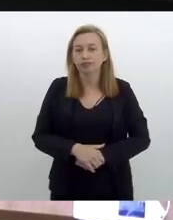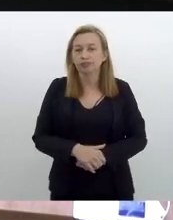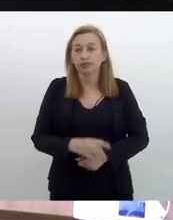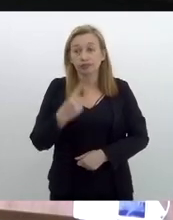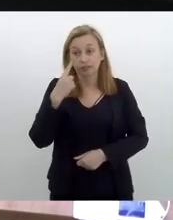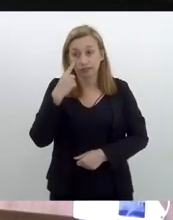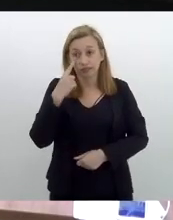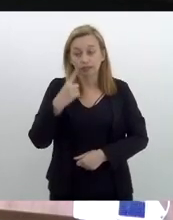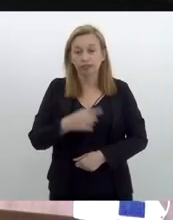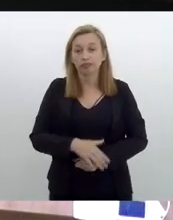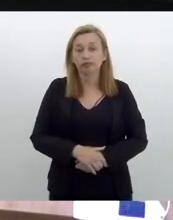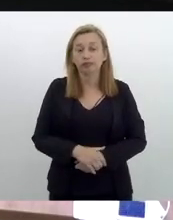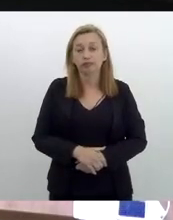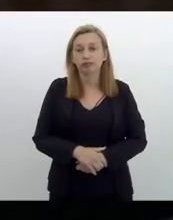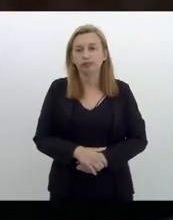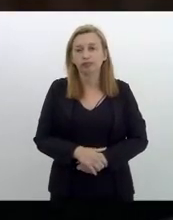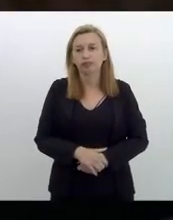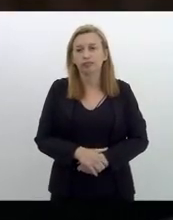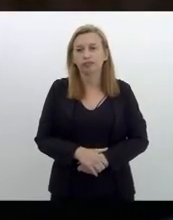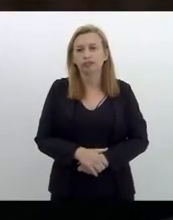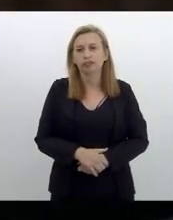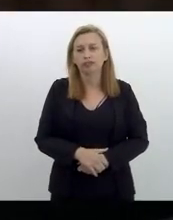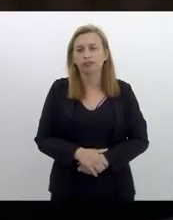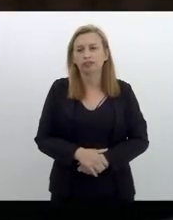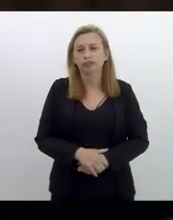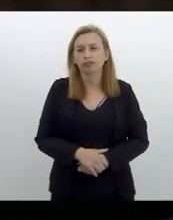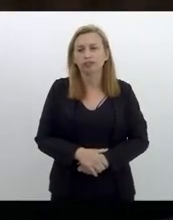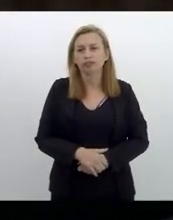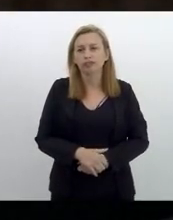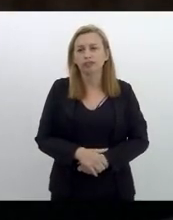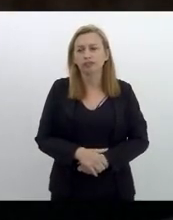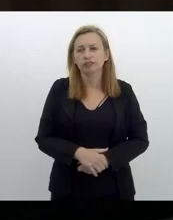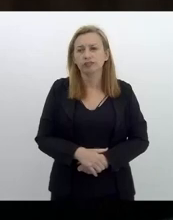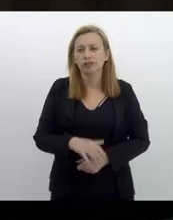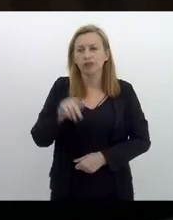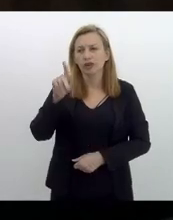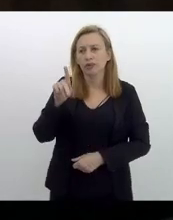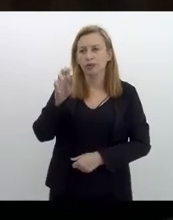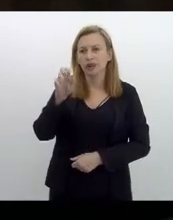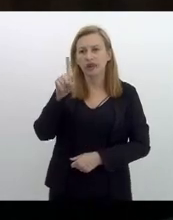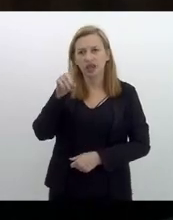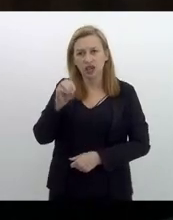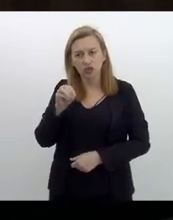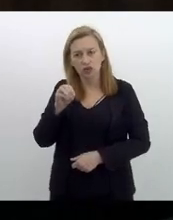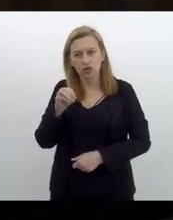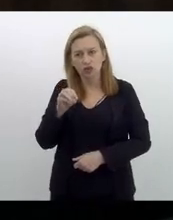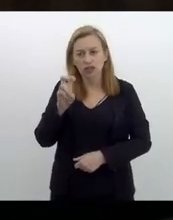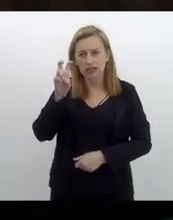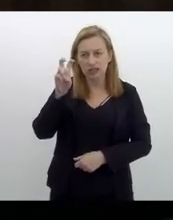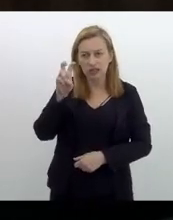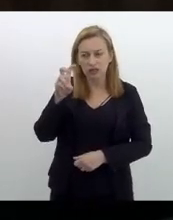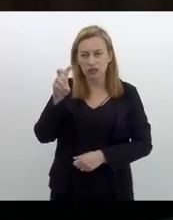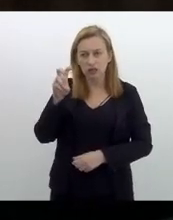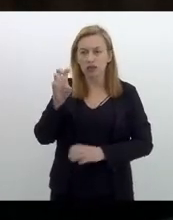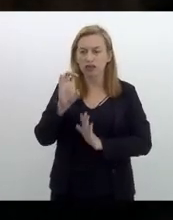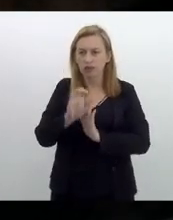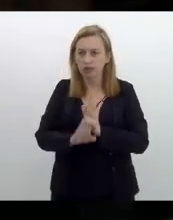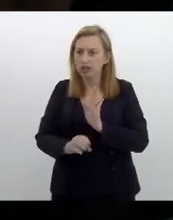só eu quanto ao pedágio eu fiz cinco emendas